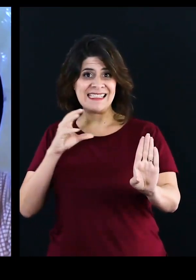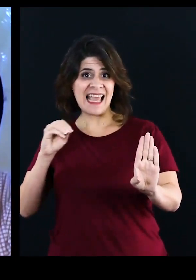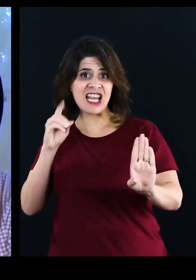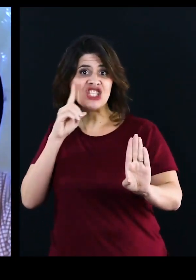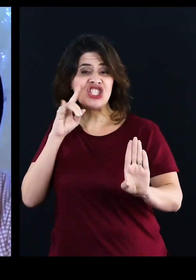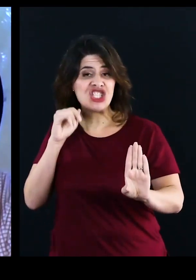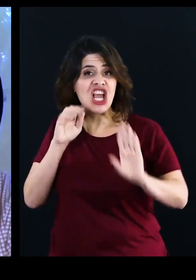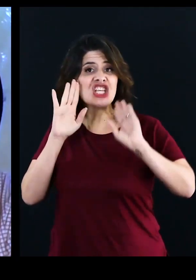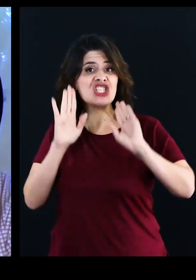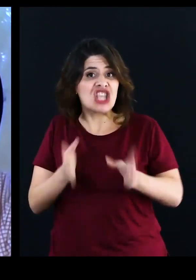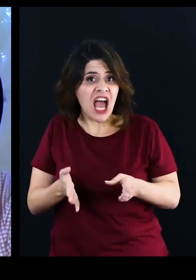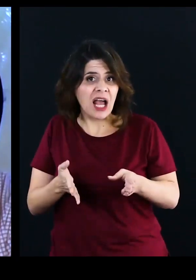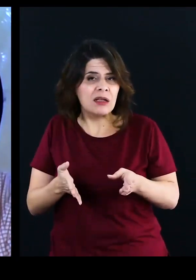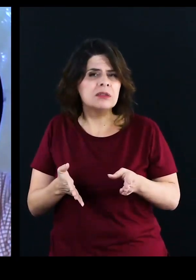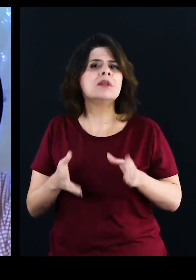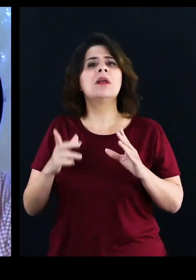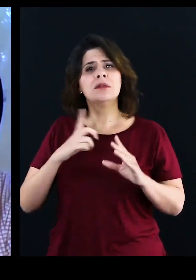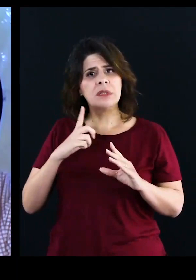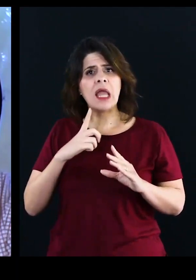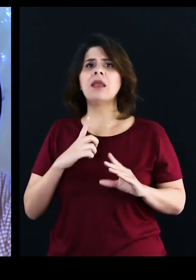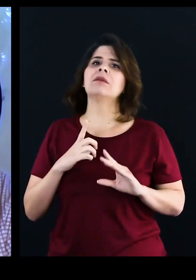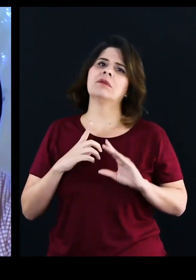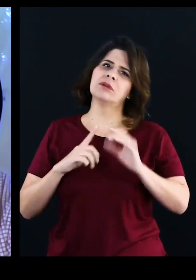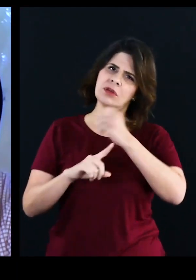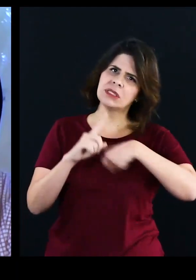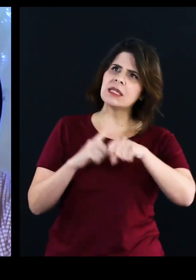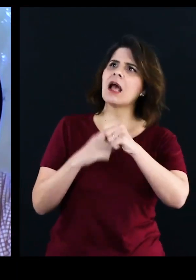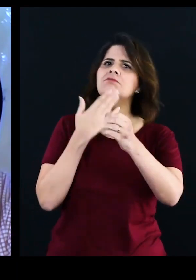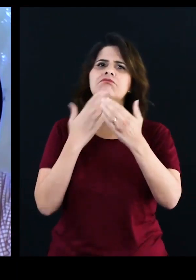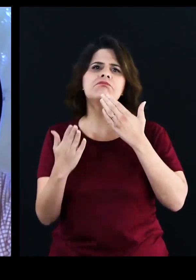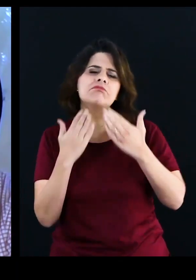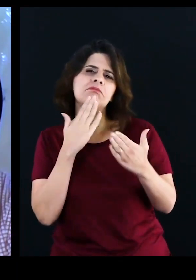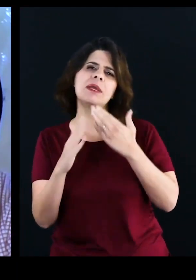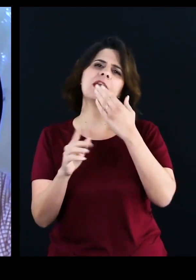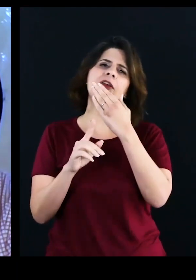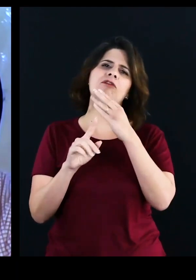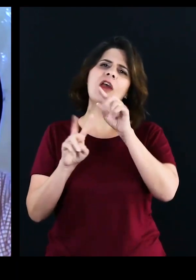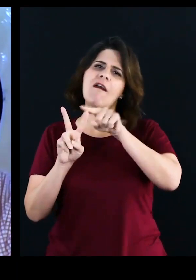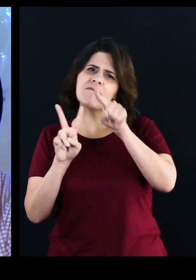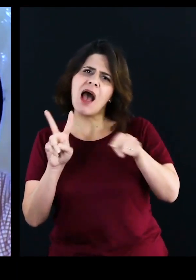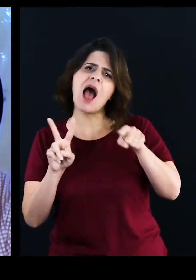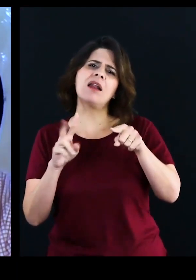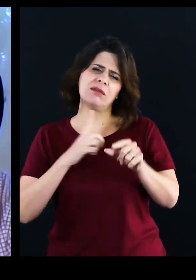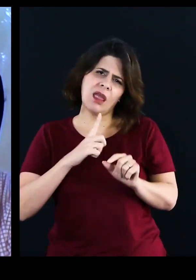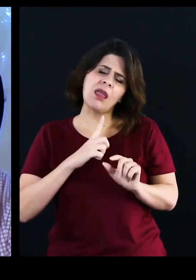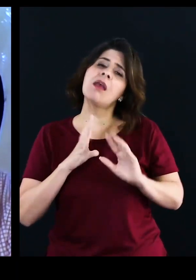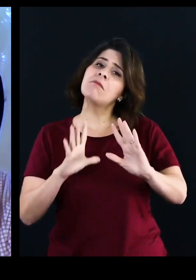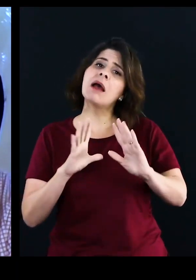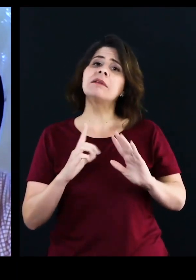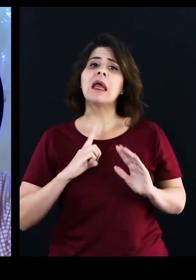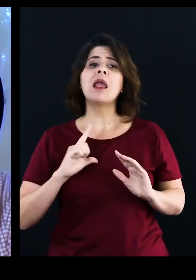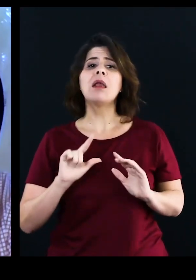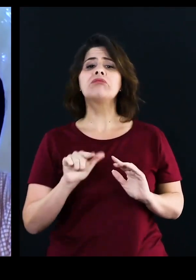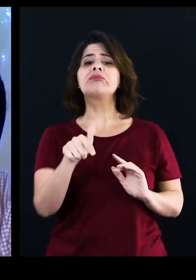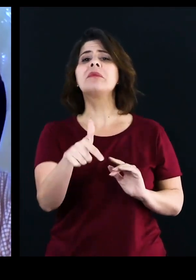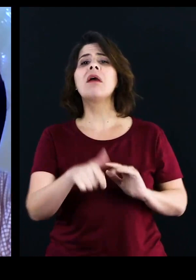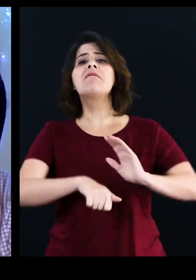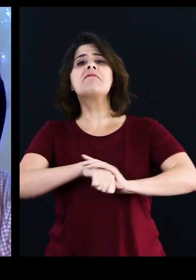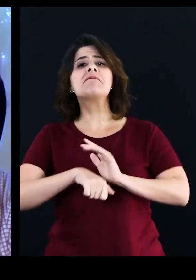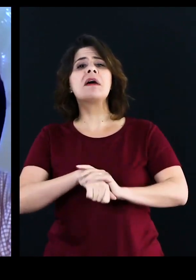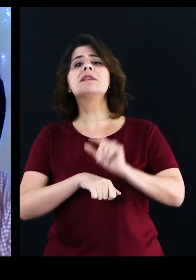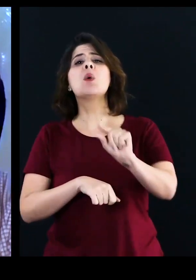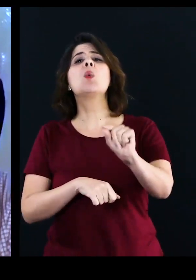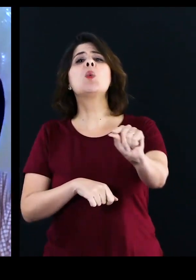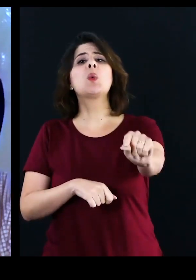está fazendo para a Vale? Tem coisas no seu radar que você fará nos próximos dias e semanas, Hugo?